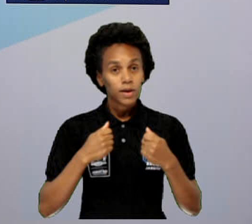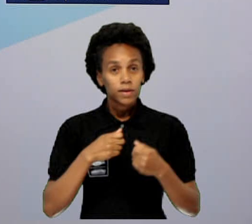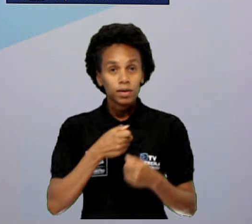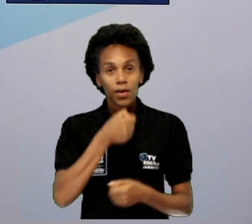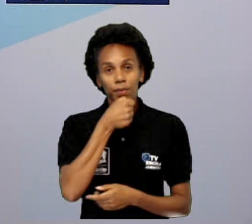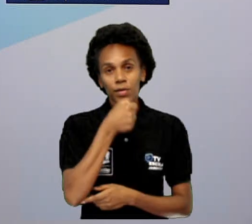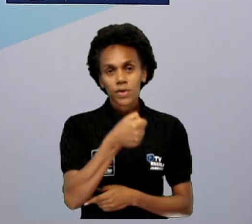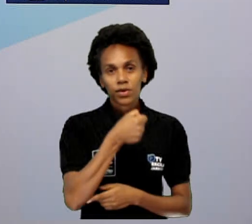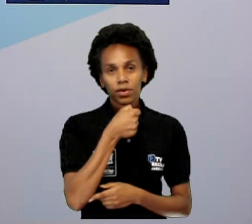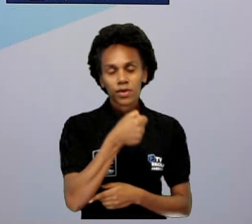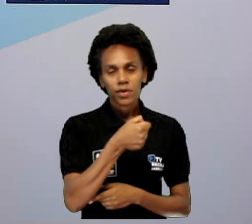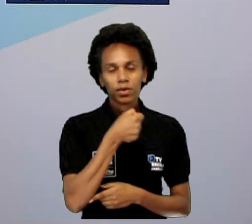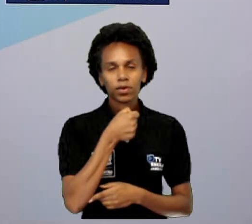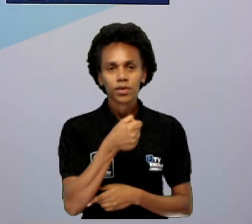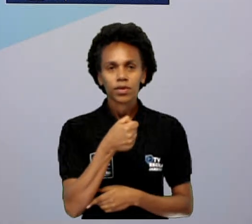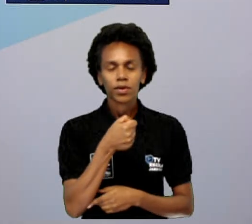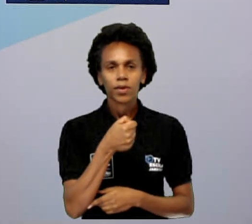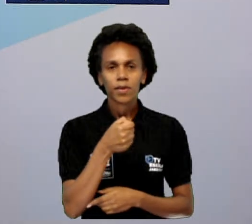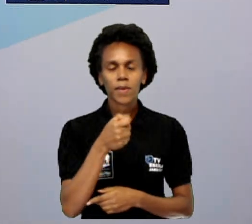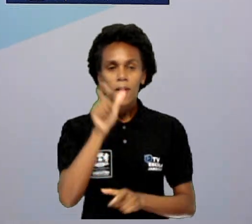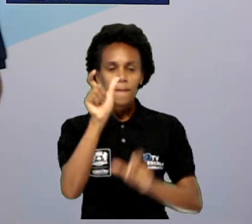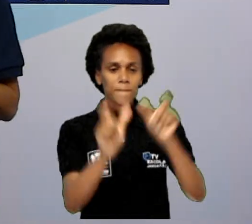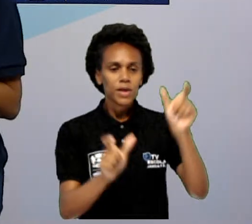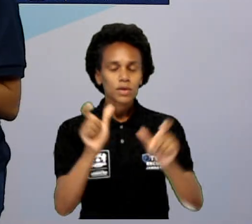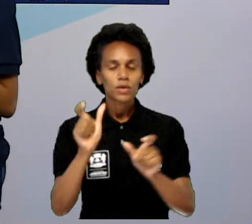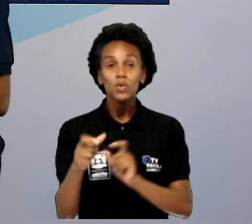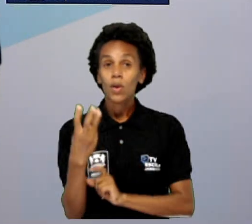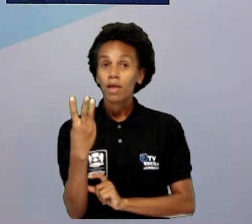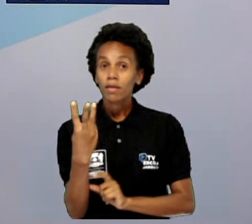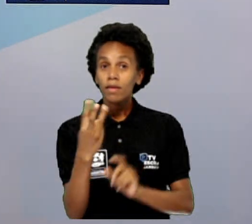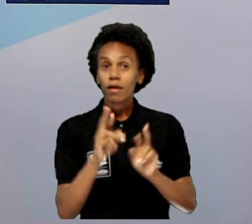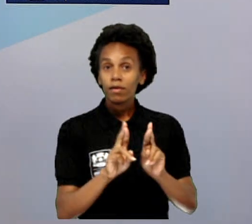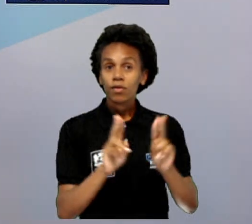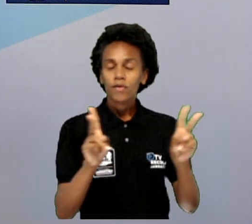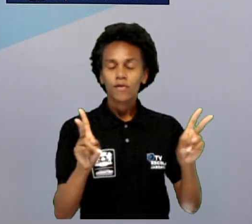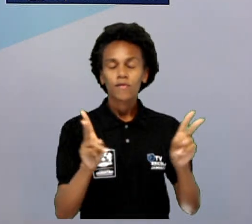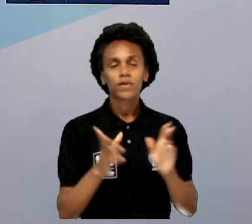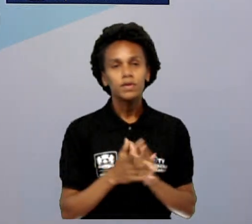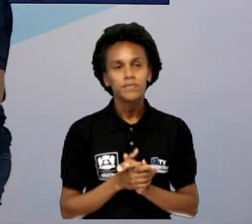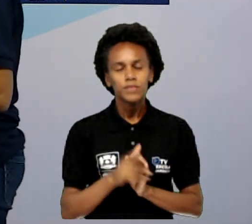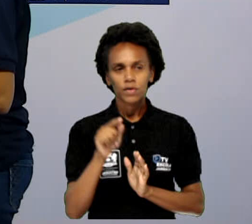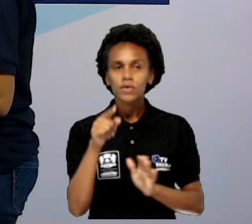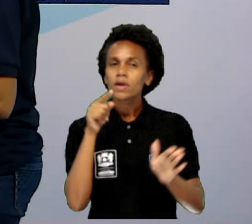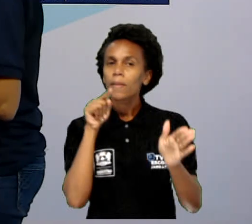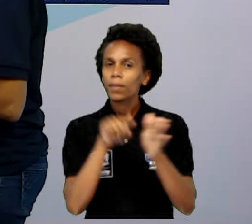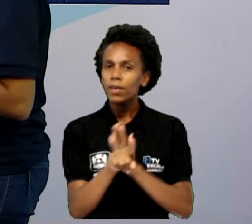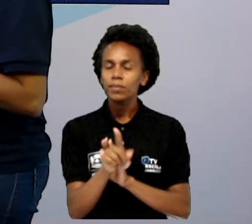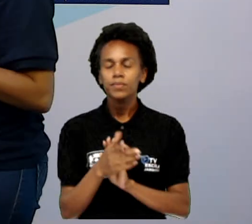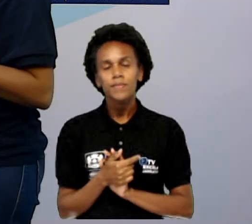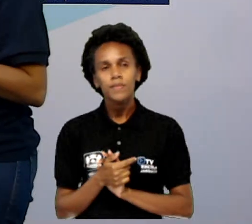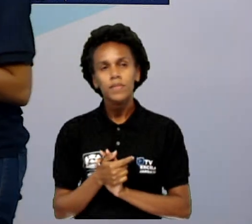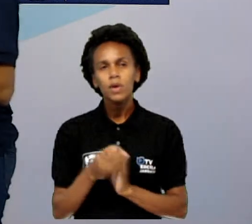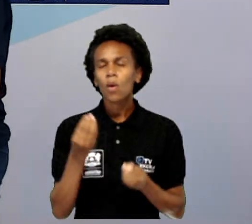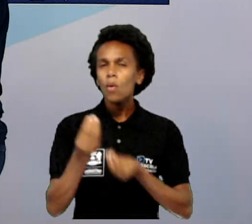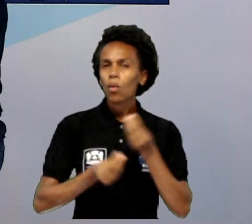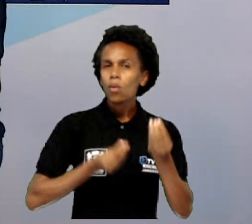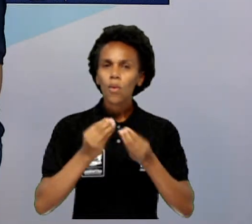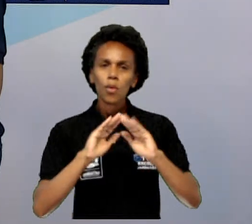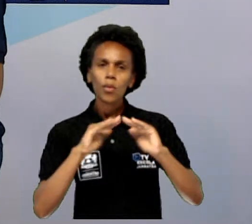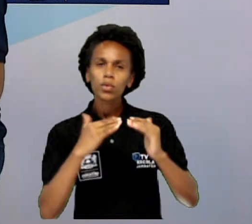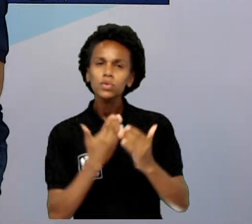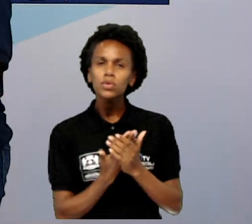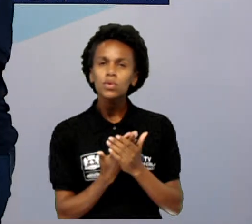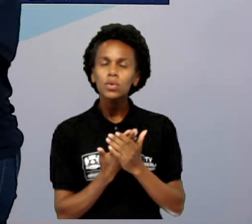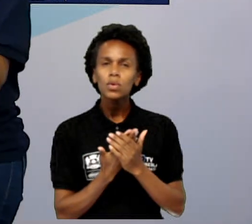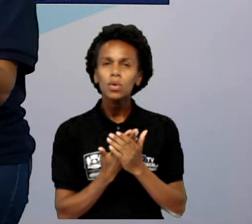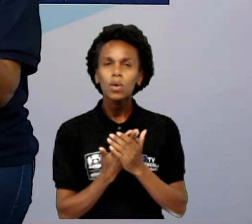ver se dá para ser da mesma escola que a sua. Então, você vai perguntar, por exemplo, como era a escola quando ele frequentava, quanto